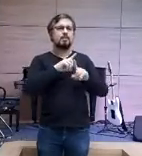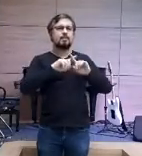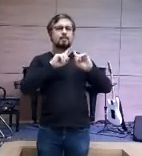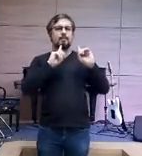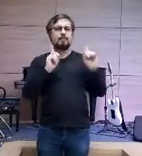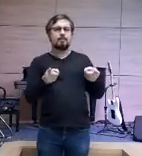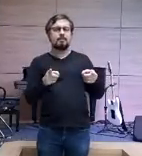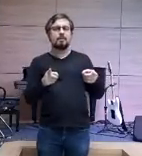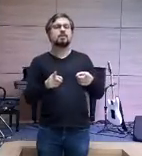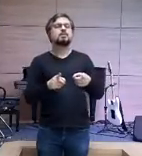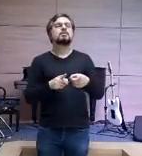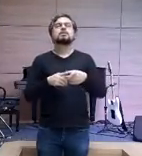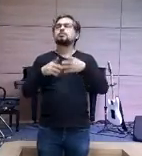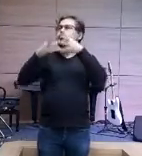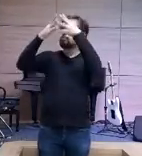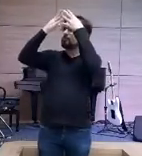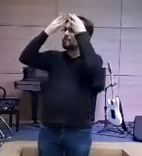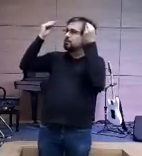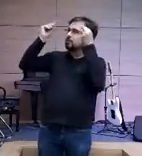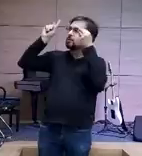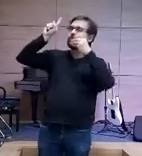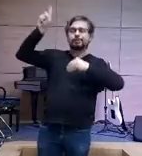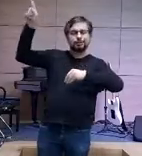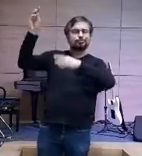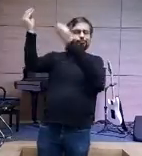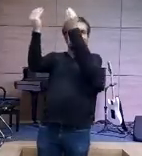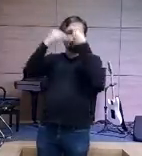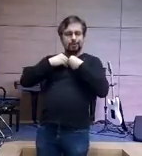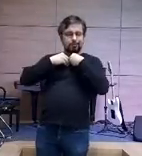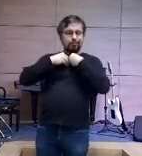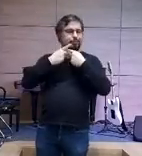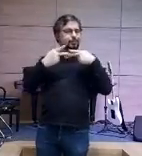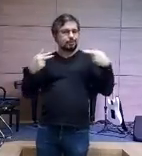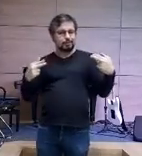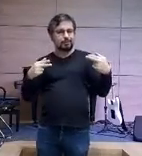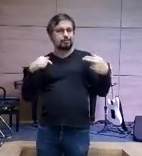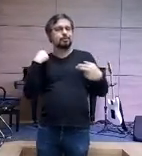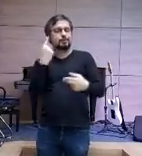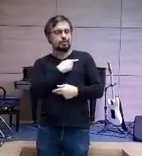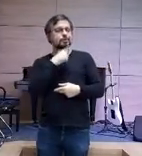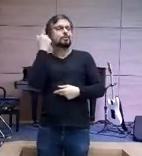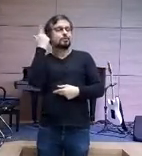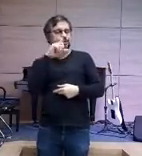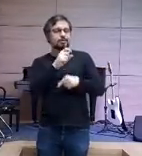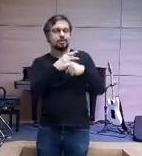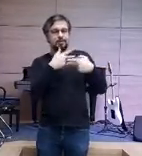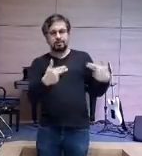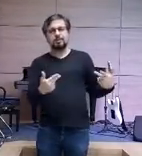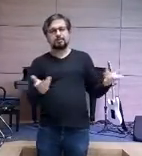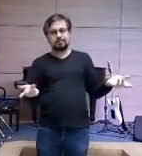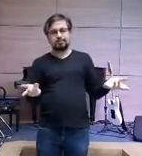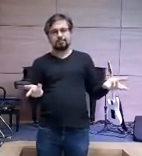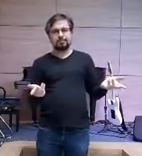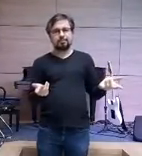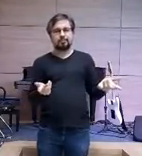que nós esquecemos que foi Deus que nos deu os recursos e habilidades necessárias para conquistar